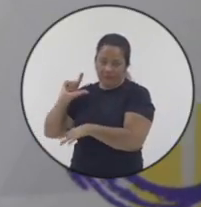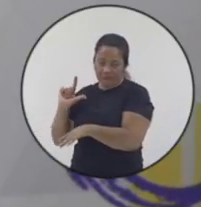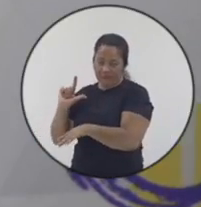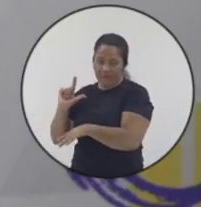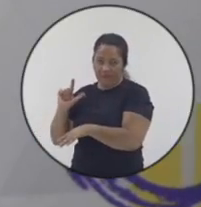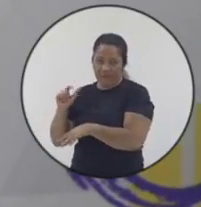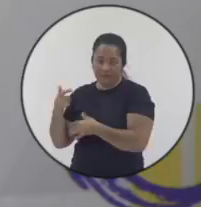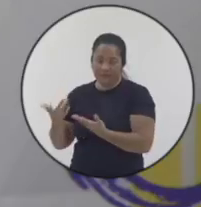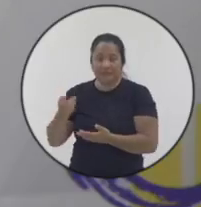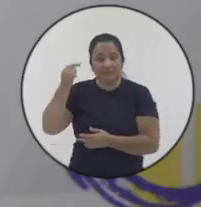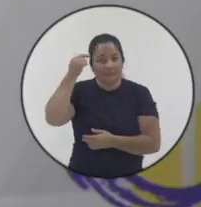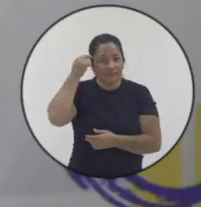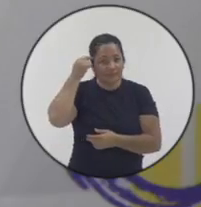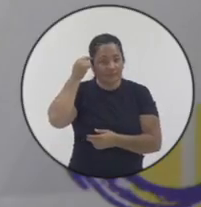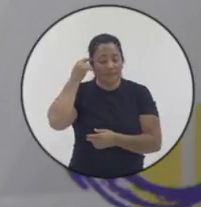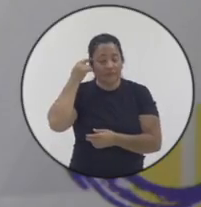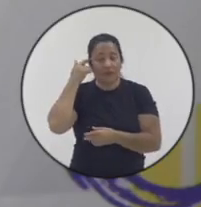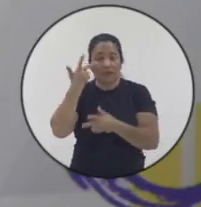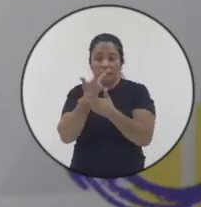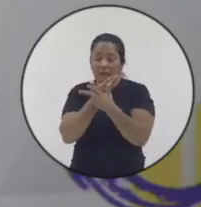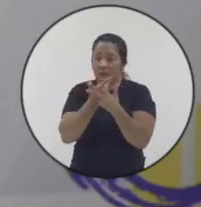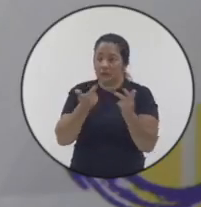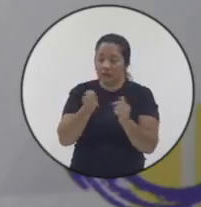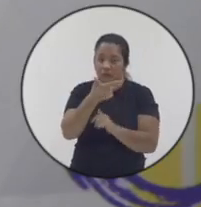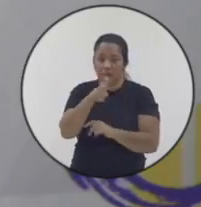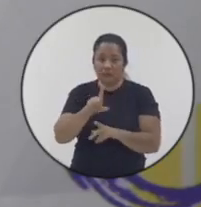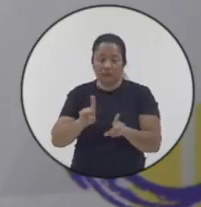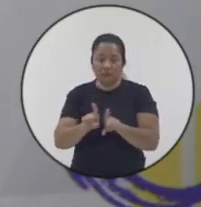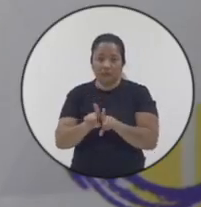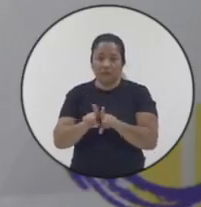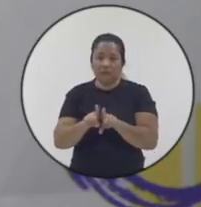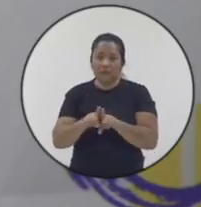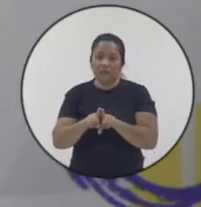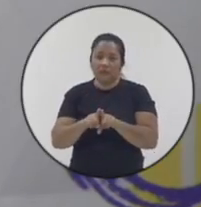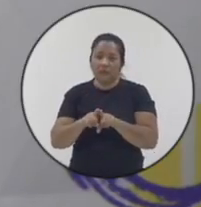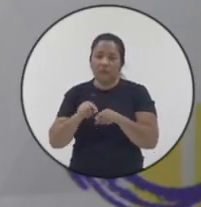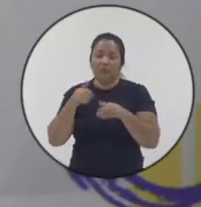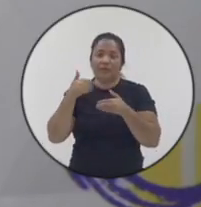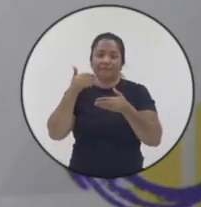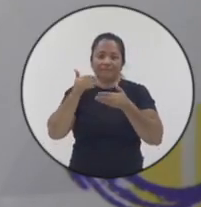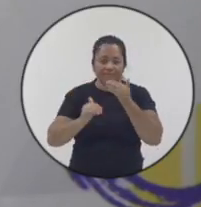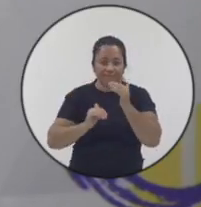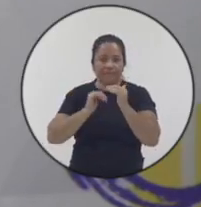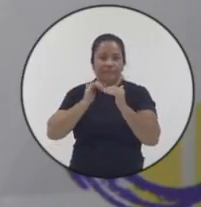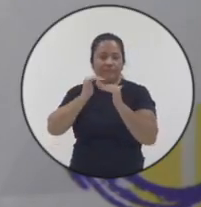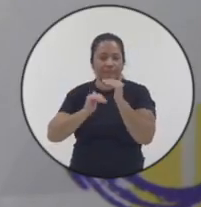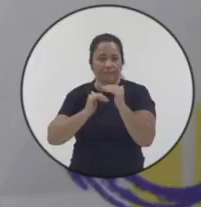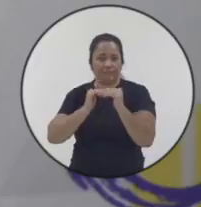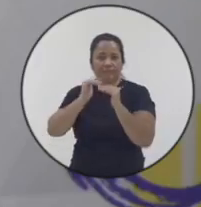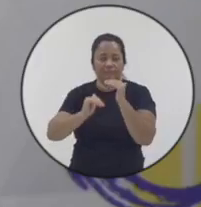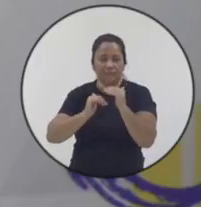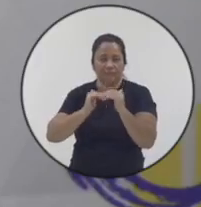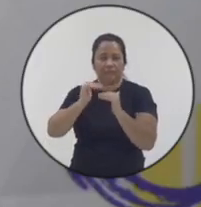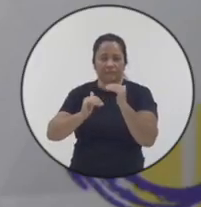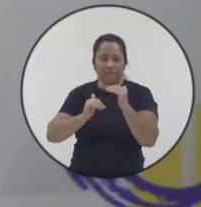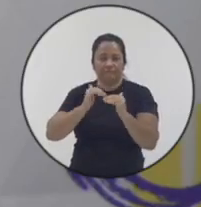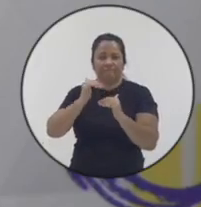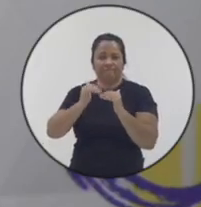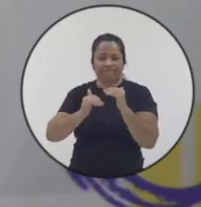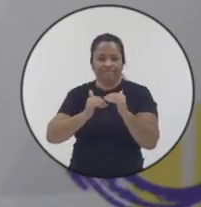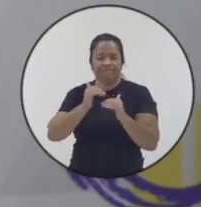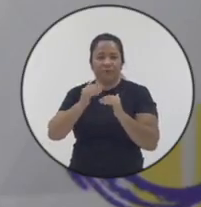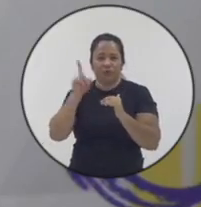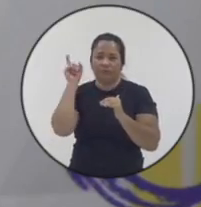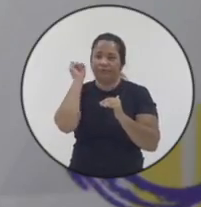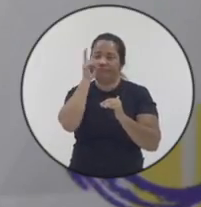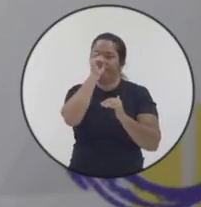sobre isso, né, eu fico pensando que a gente vai avançando a conta-gotas, de certa forma. A gente vai avançando de formas precárias